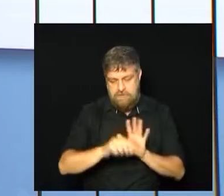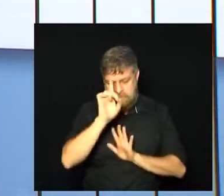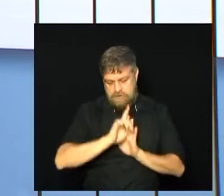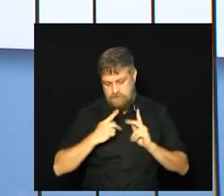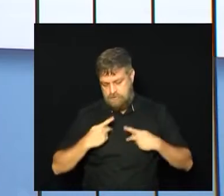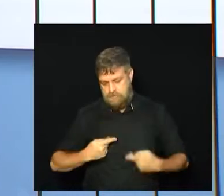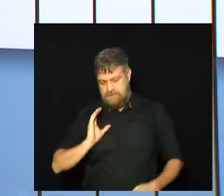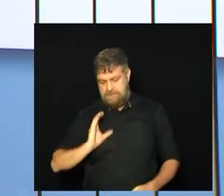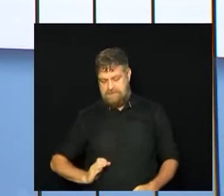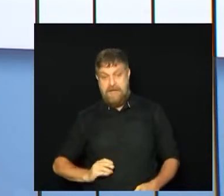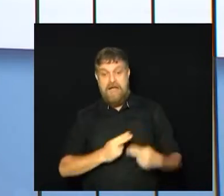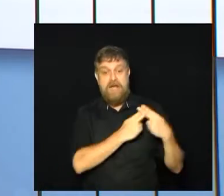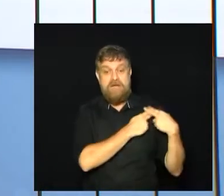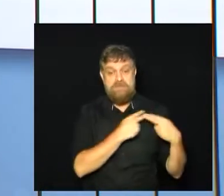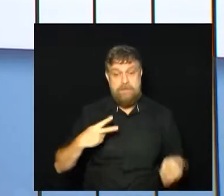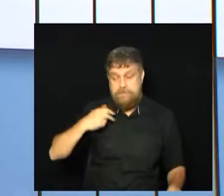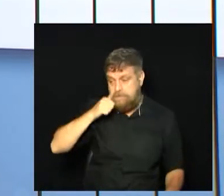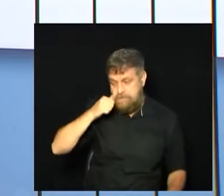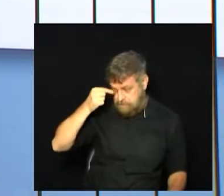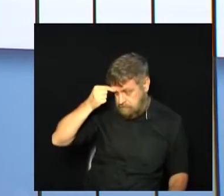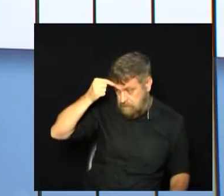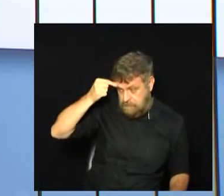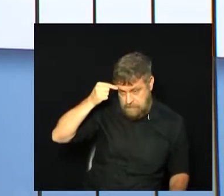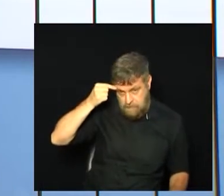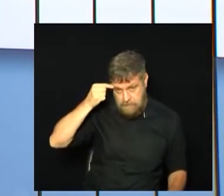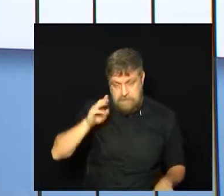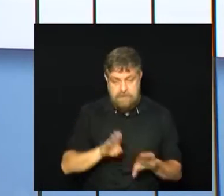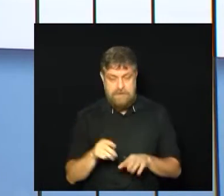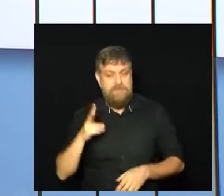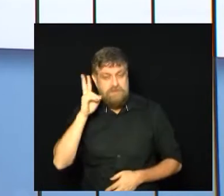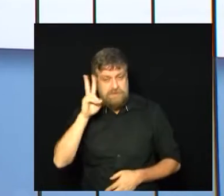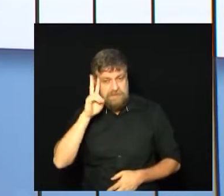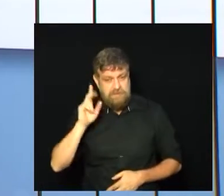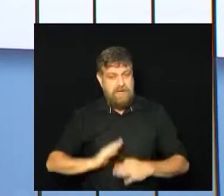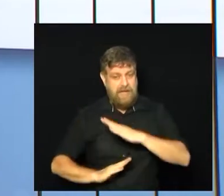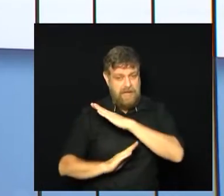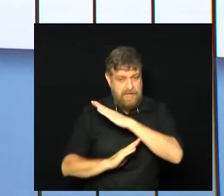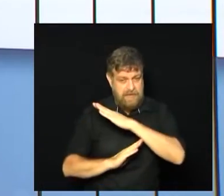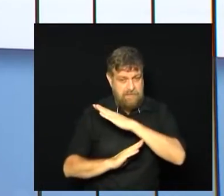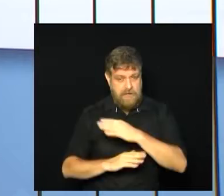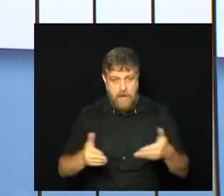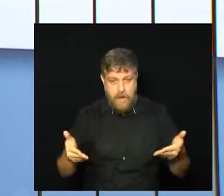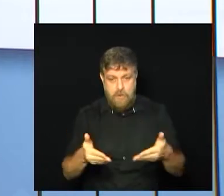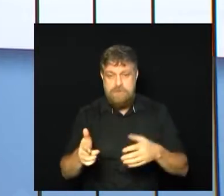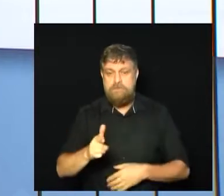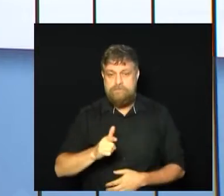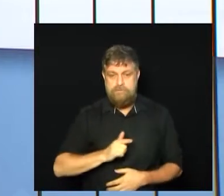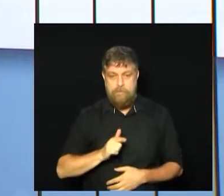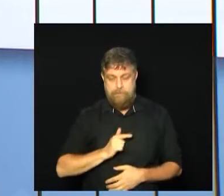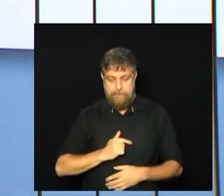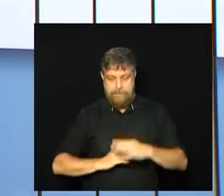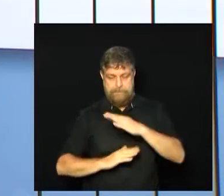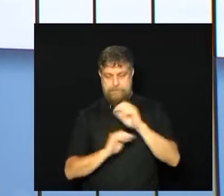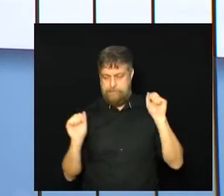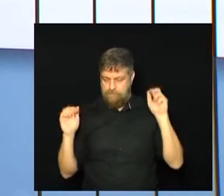Cidadania, sob a presidência da vereadora Paola Miguel. A gente lembra que a Câmara atualmente recebe no